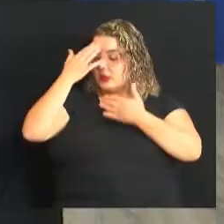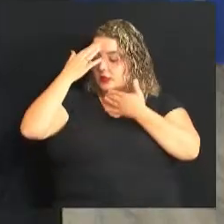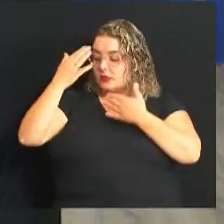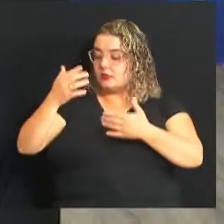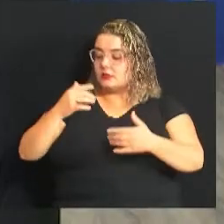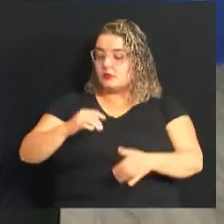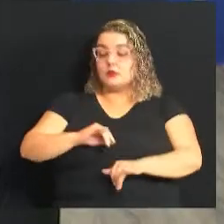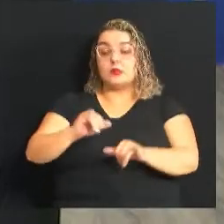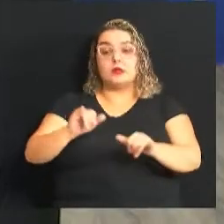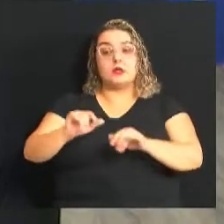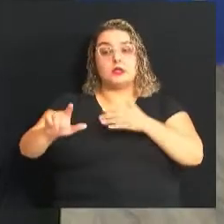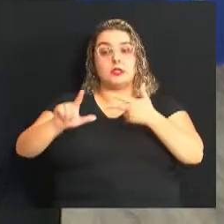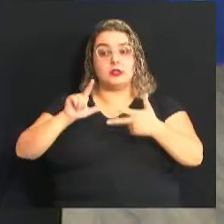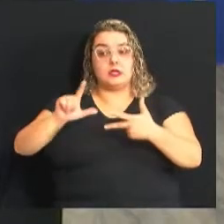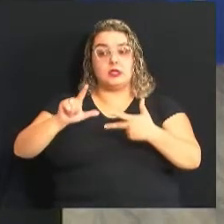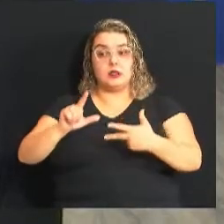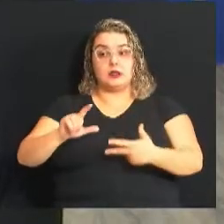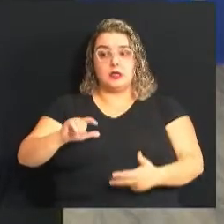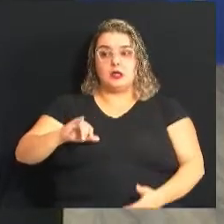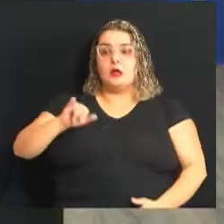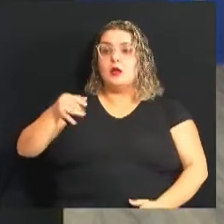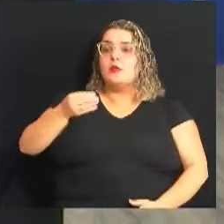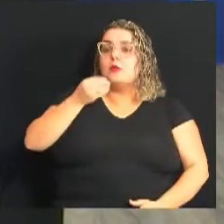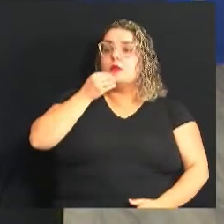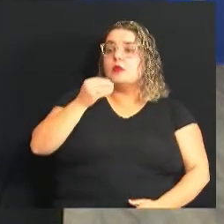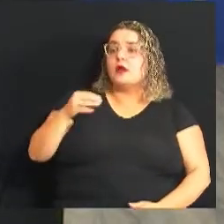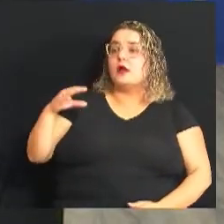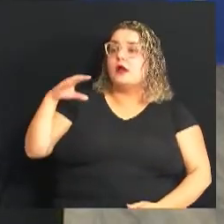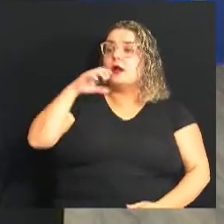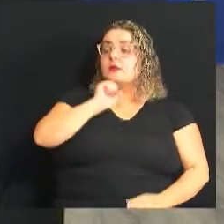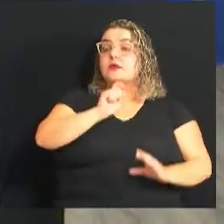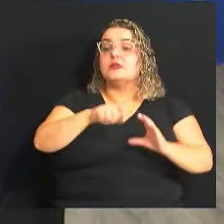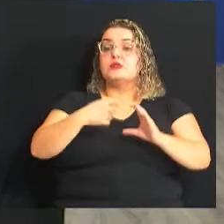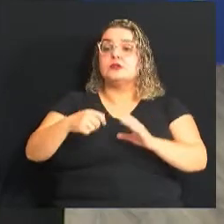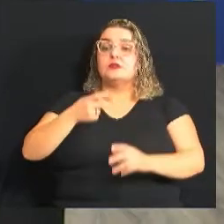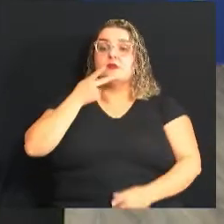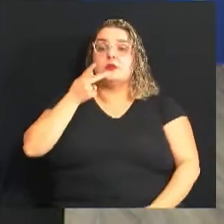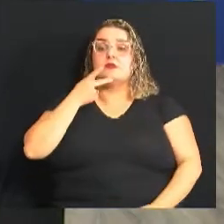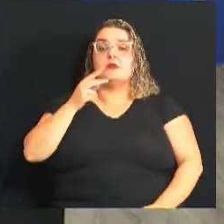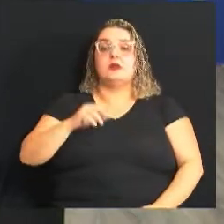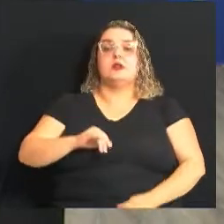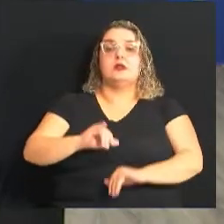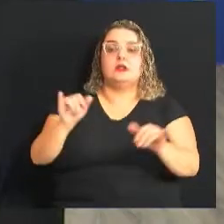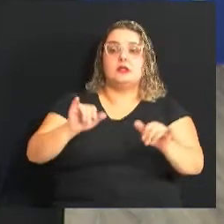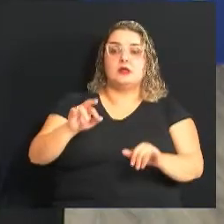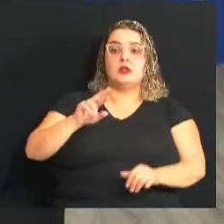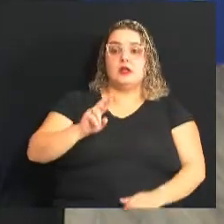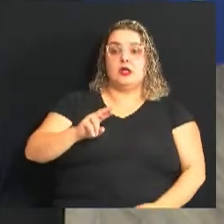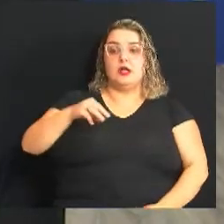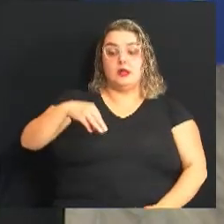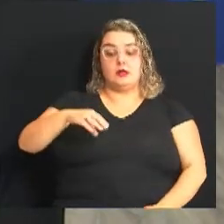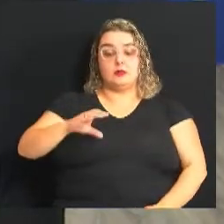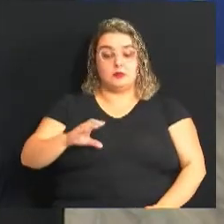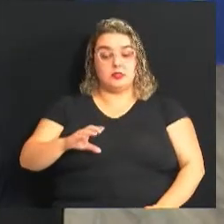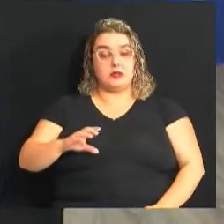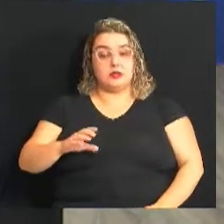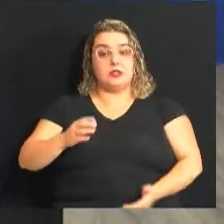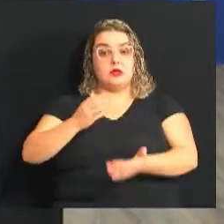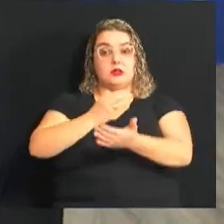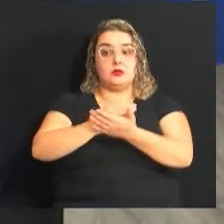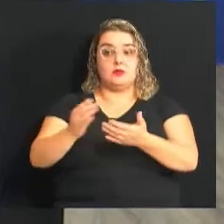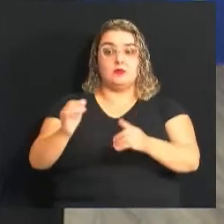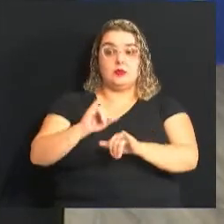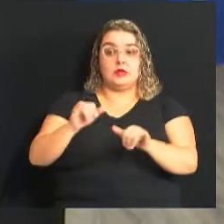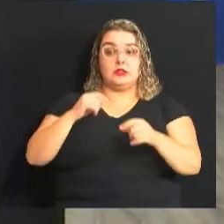eu quero aproveitar sua presença rapidinho aqui nos nossos estúdios para nós falarmos das notícias da Metrópole de Campinas a gente começa com uma